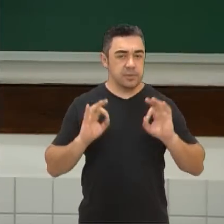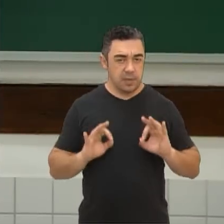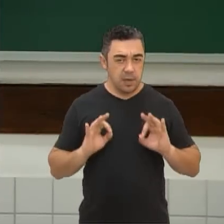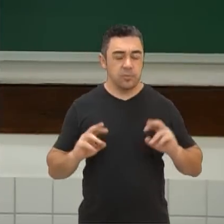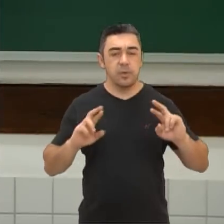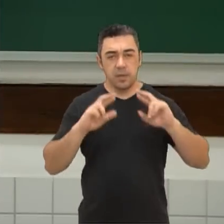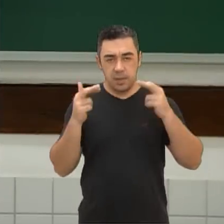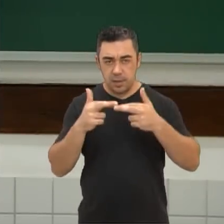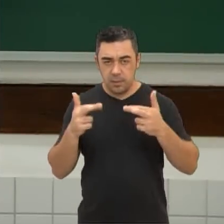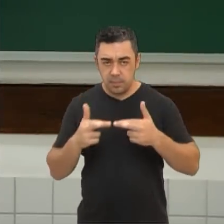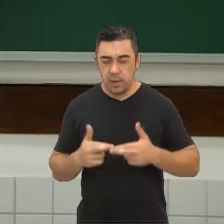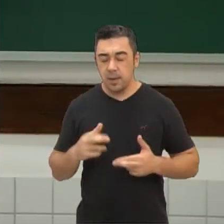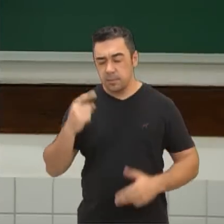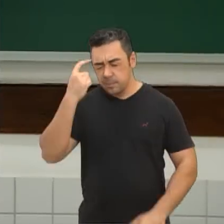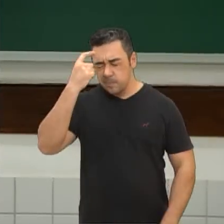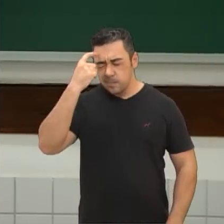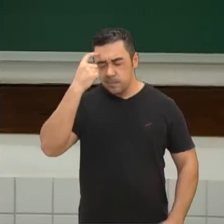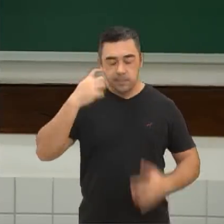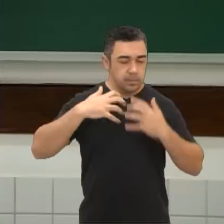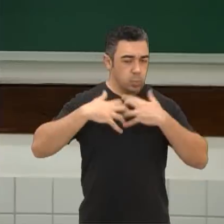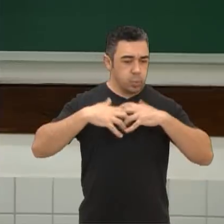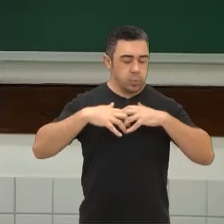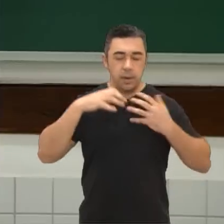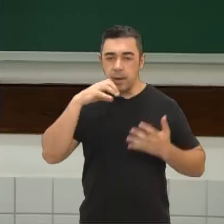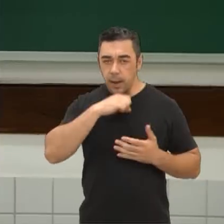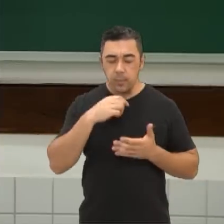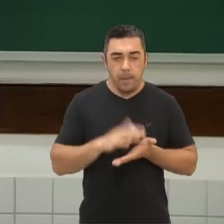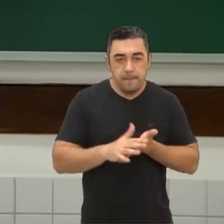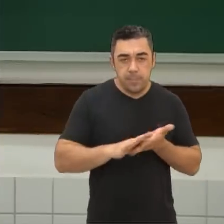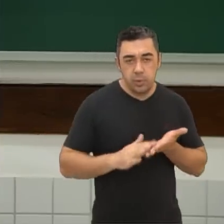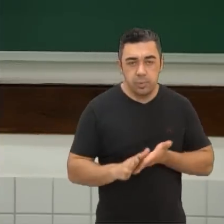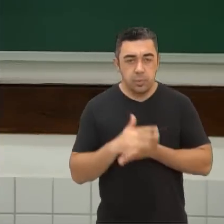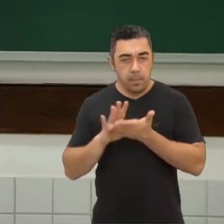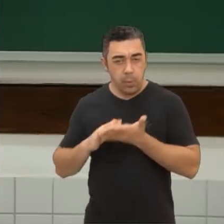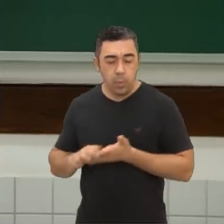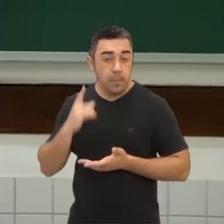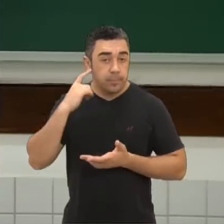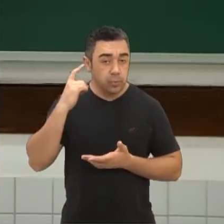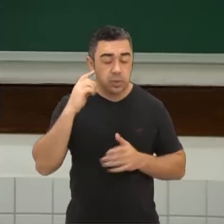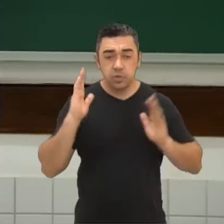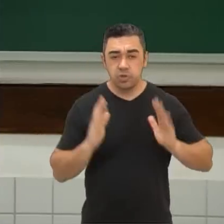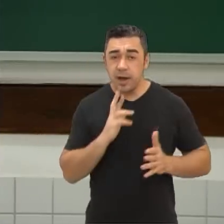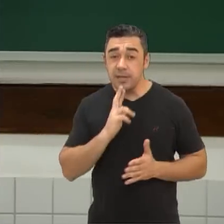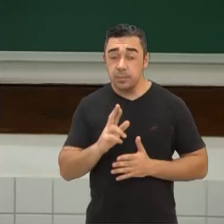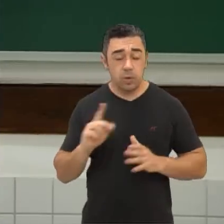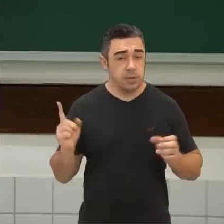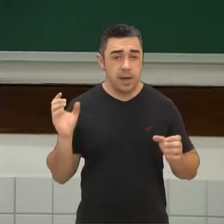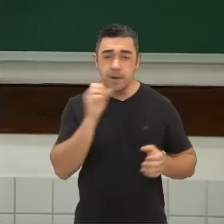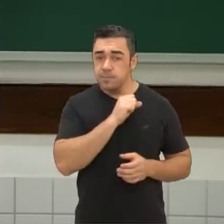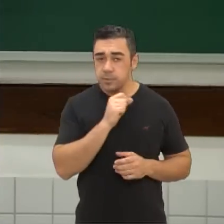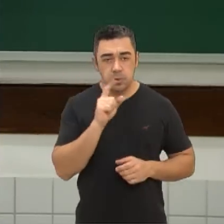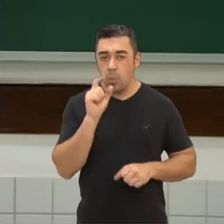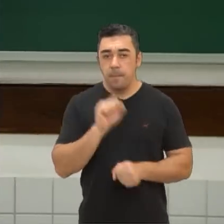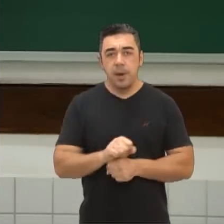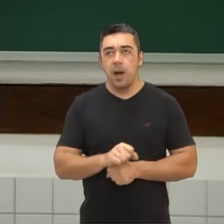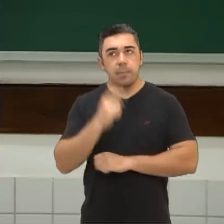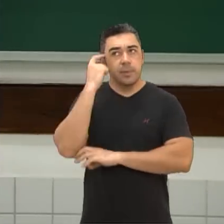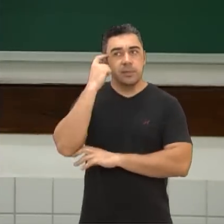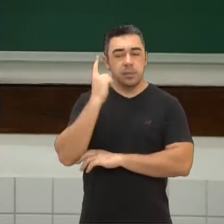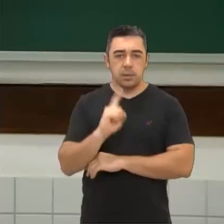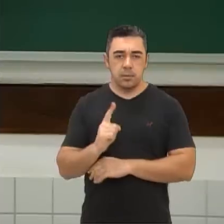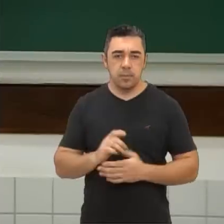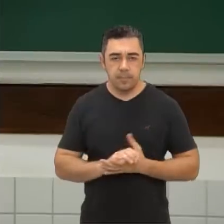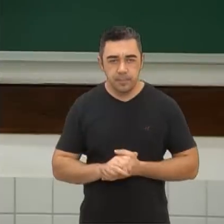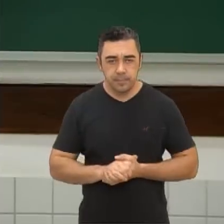de lá, tirando o sarro de novo, e aí vai. Isso seria a defensoria. As respostas rápidas, né? Então